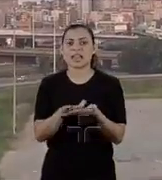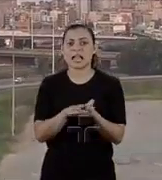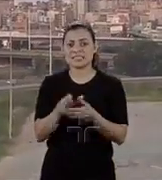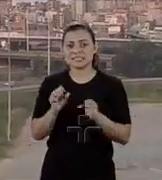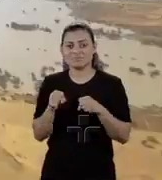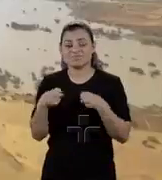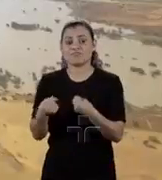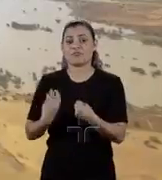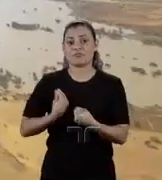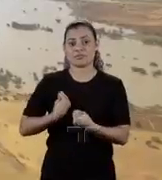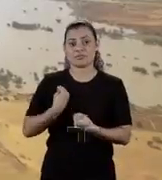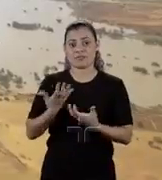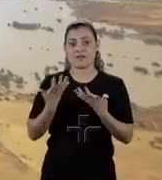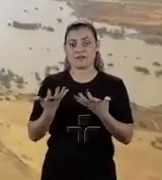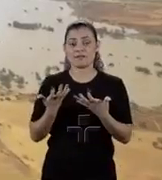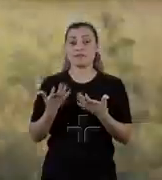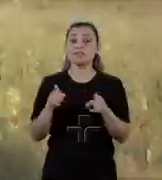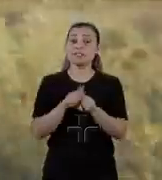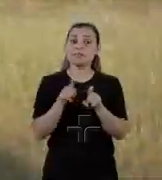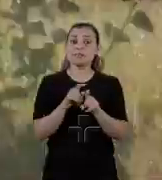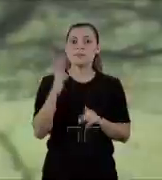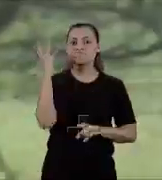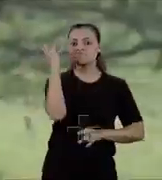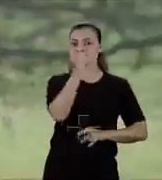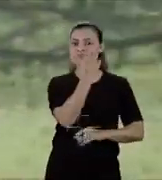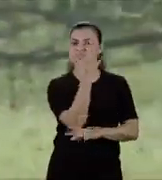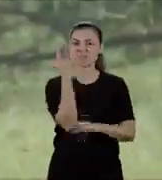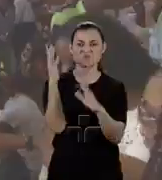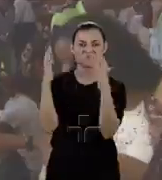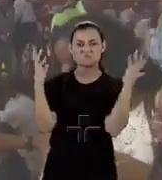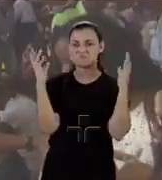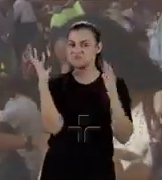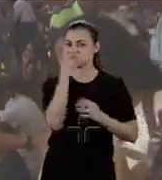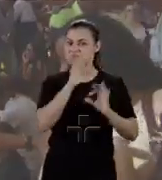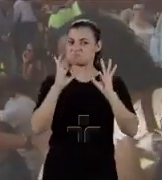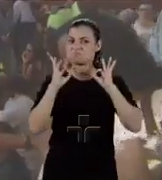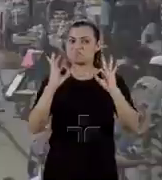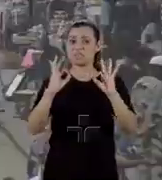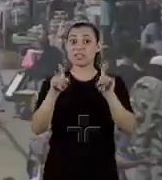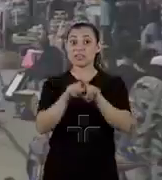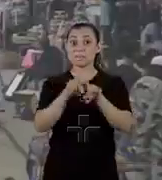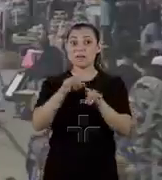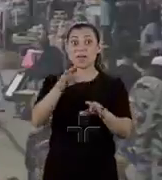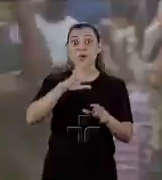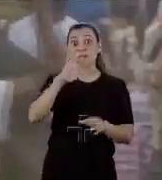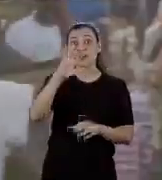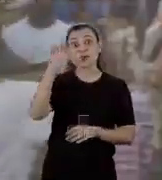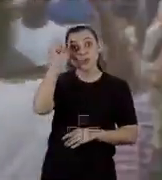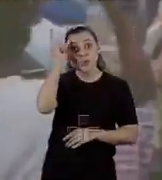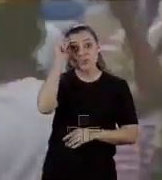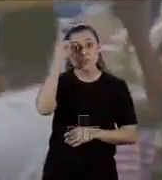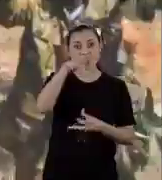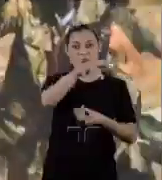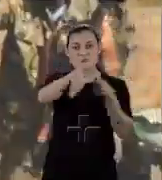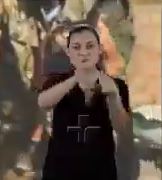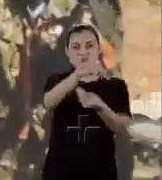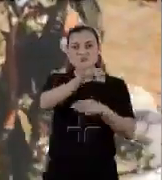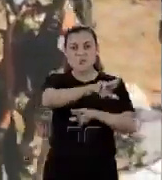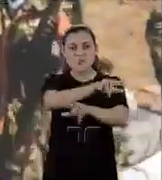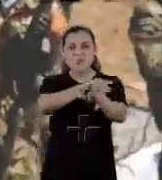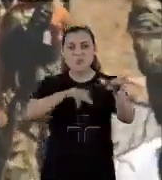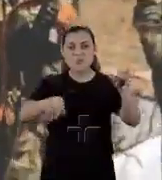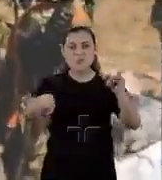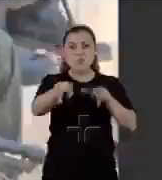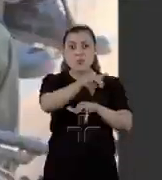continente do mundo, famoso pela natureza exuberante, a vida selvagem, diversidade cultural e também pela desigualdade social e